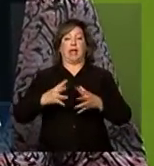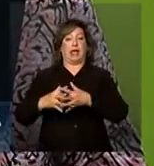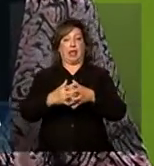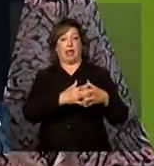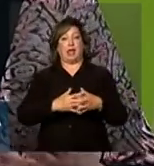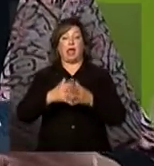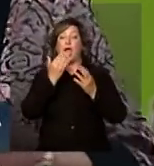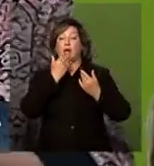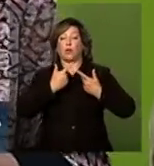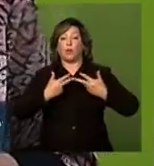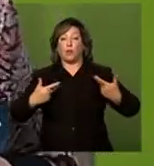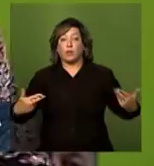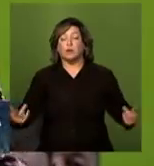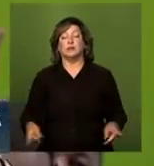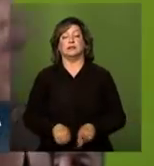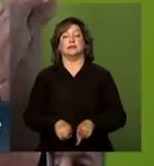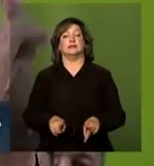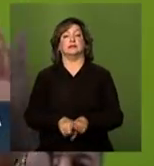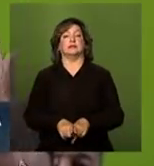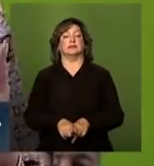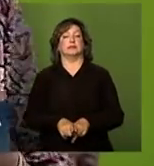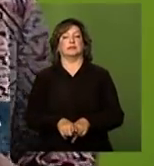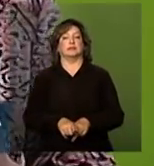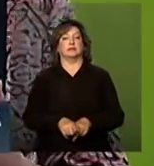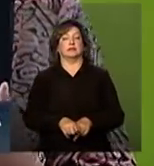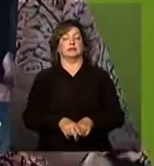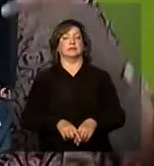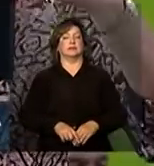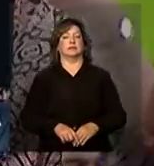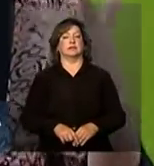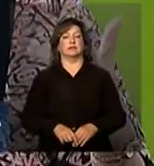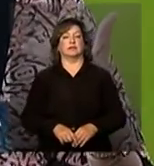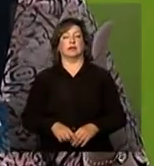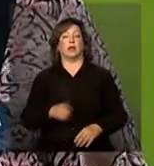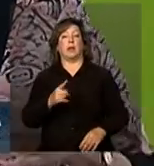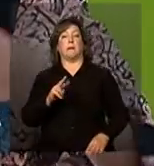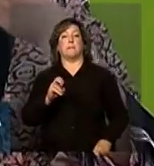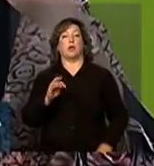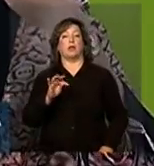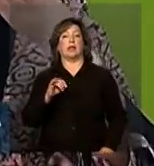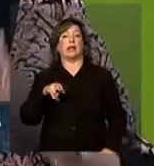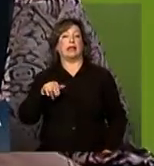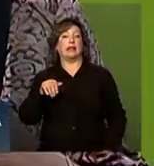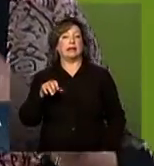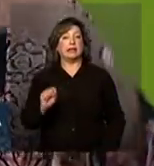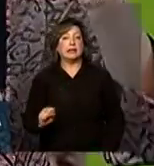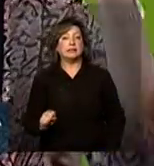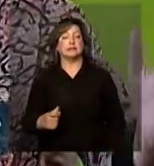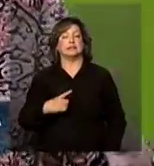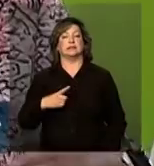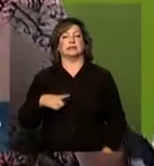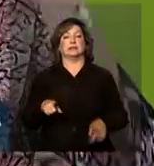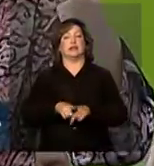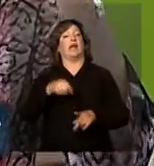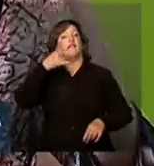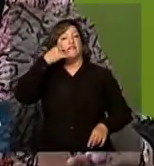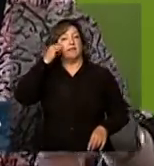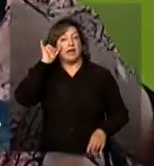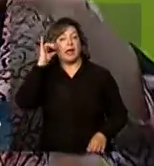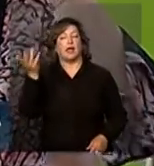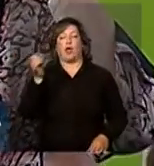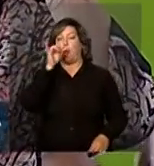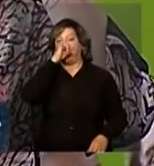país da produção da de proteínas tanto gado como